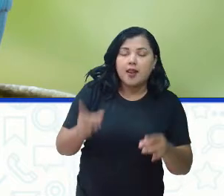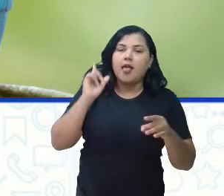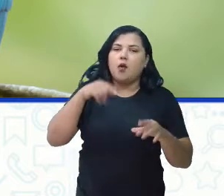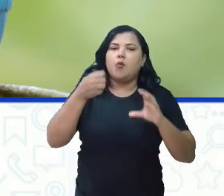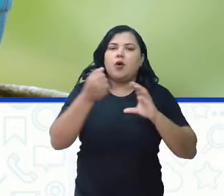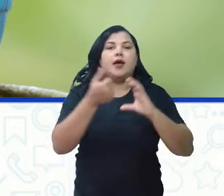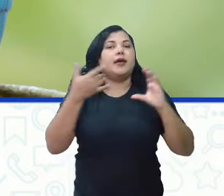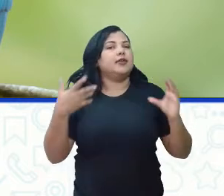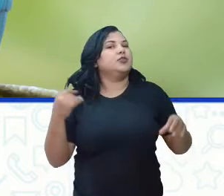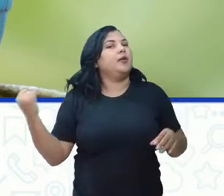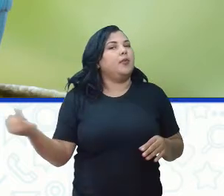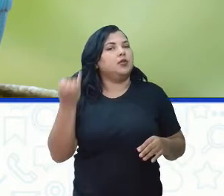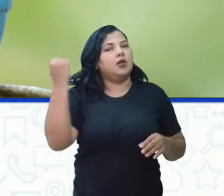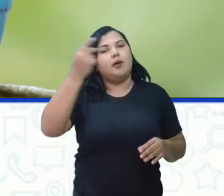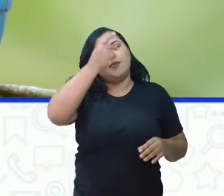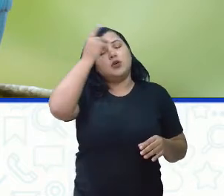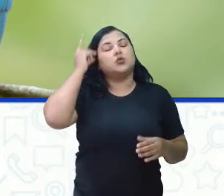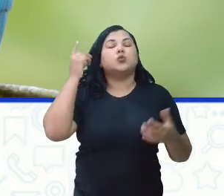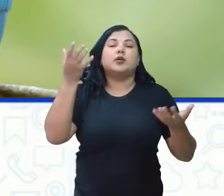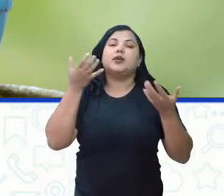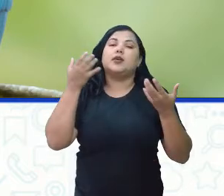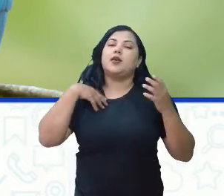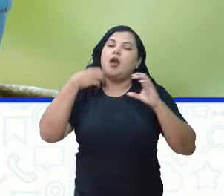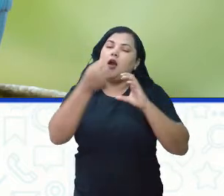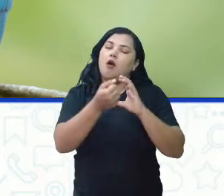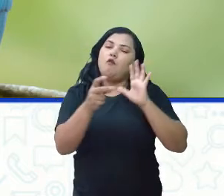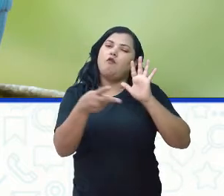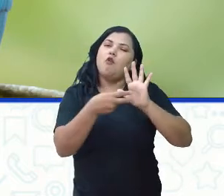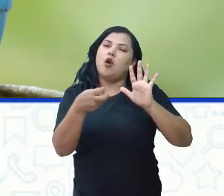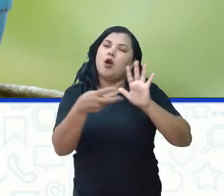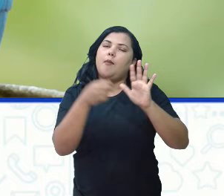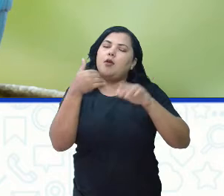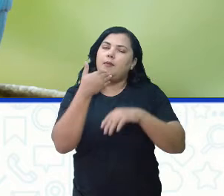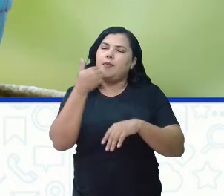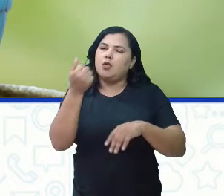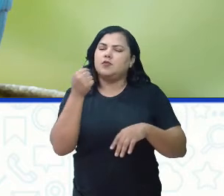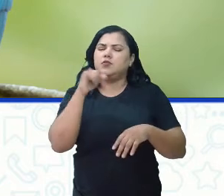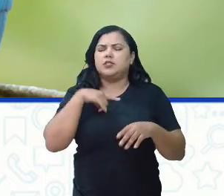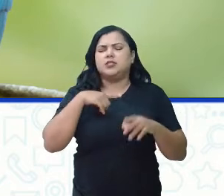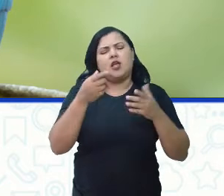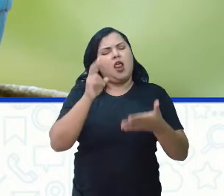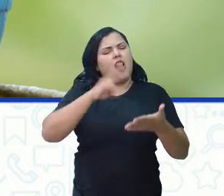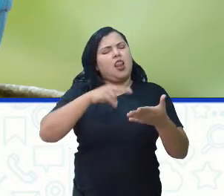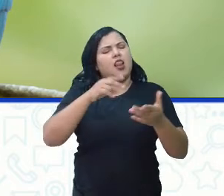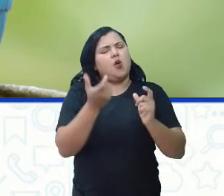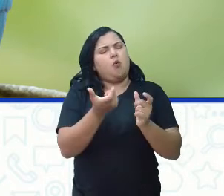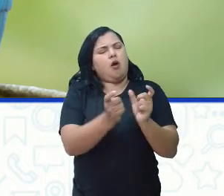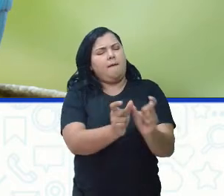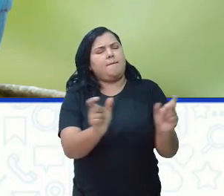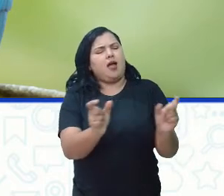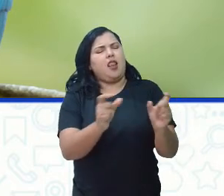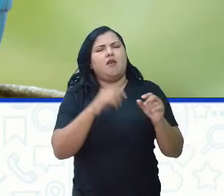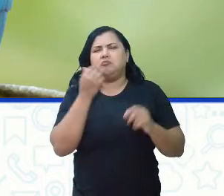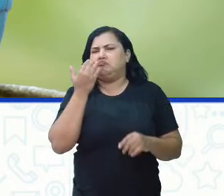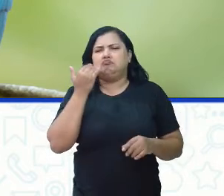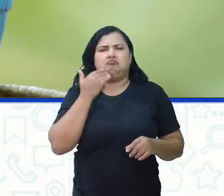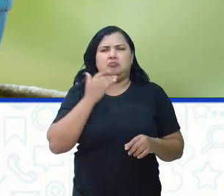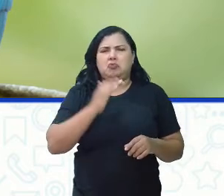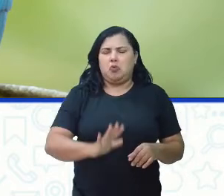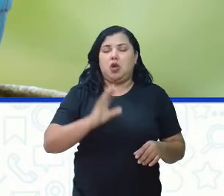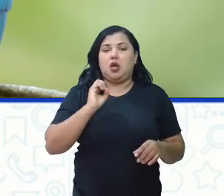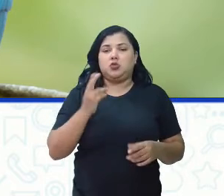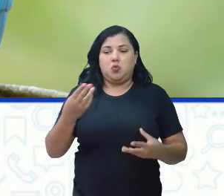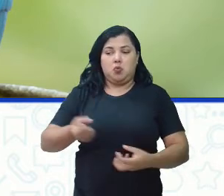ampliar vocabulário é a curiosidade. Sempre que você lê alguma palavra mais complexa ou desconhecida, ou alguma expressão ou contexto que